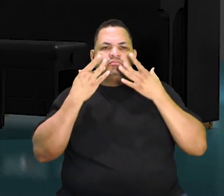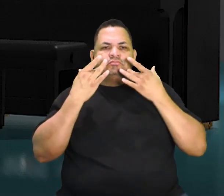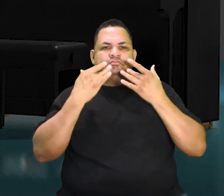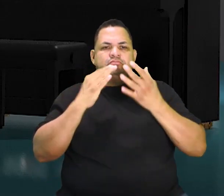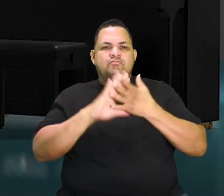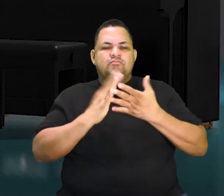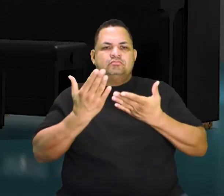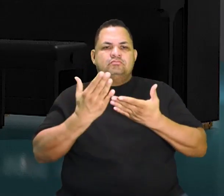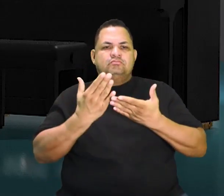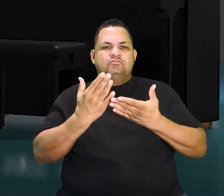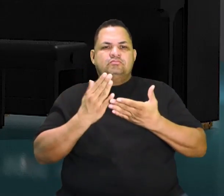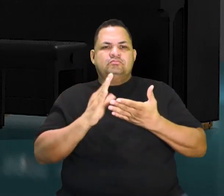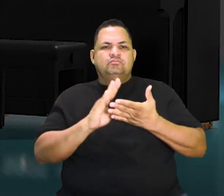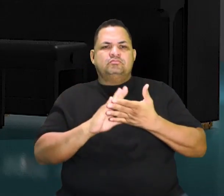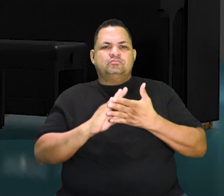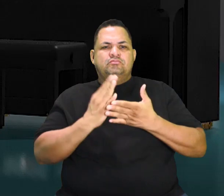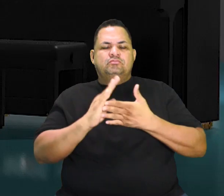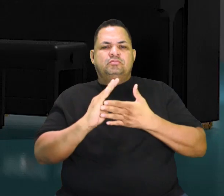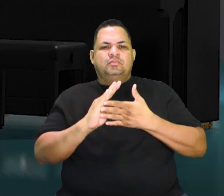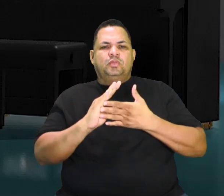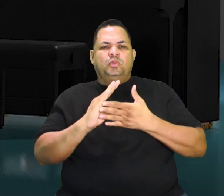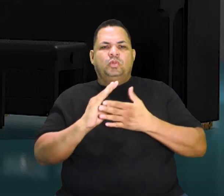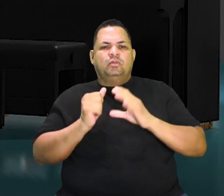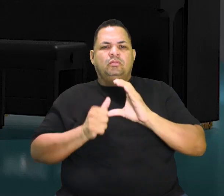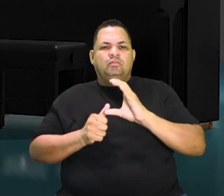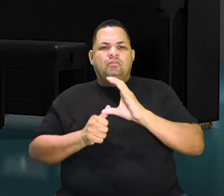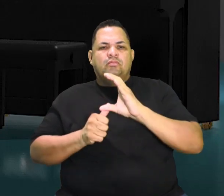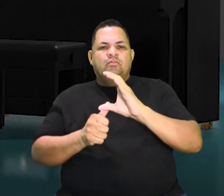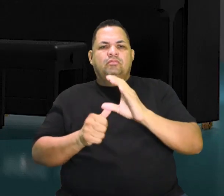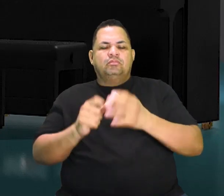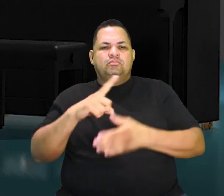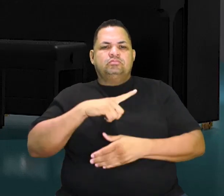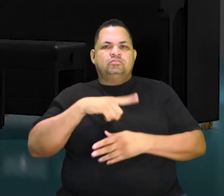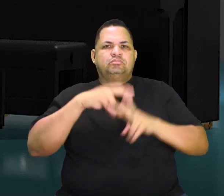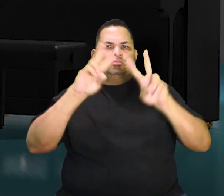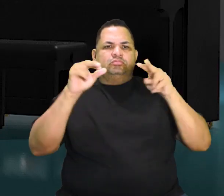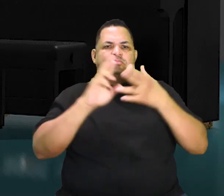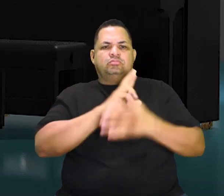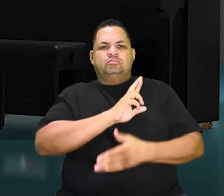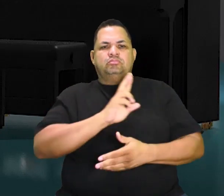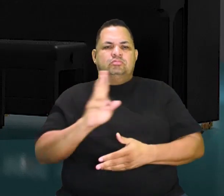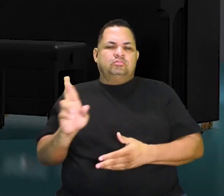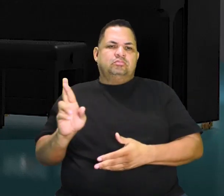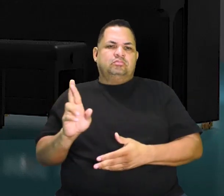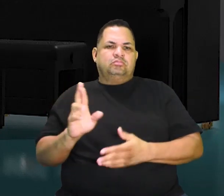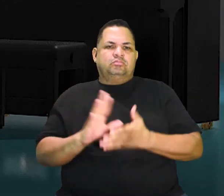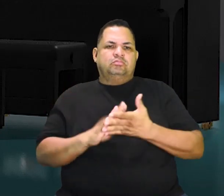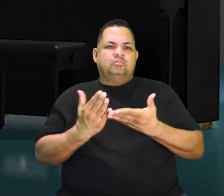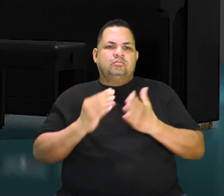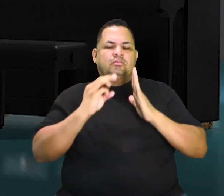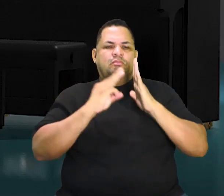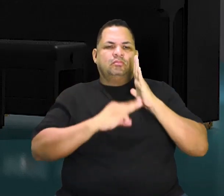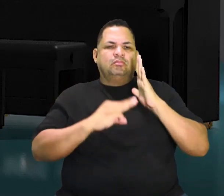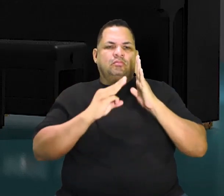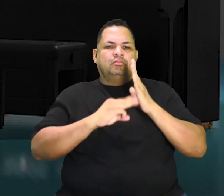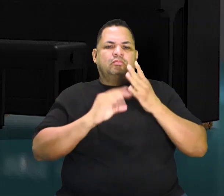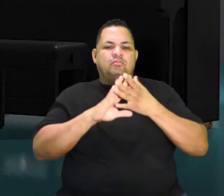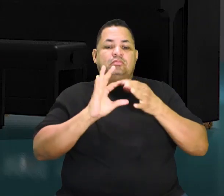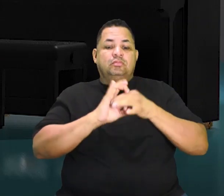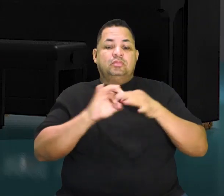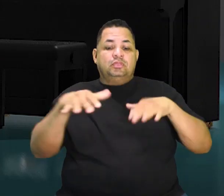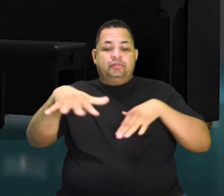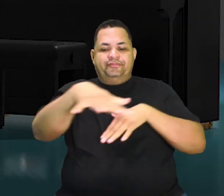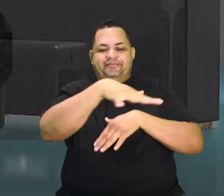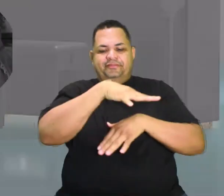cristão, né, o teatro que traz aí temas religiosos e também um modelo que é a céu aberto.